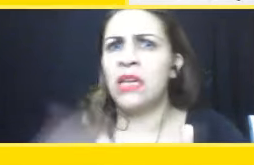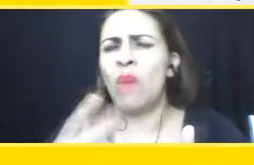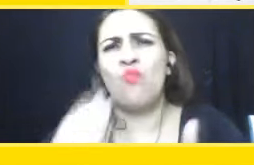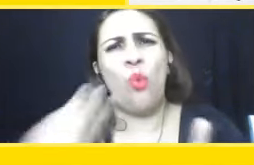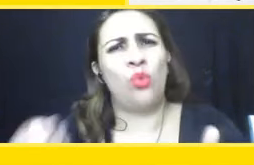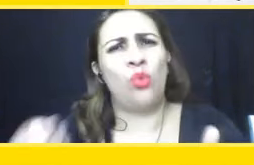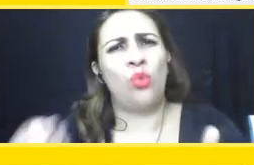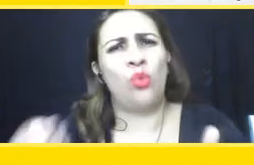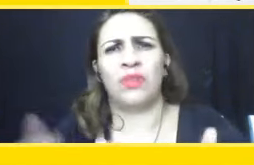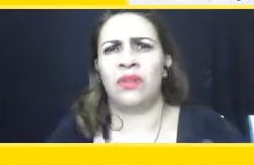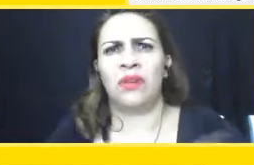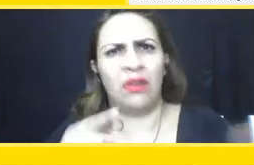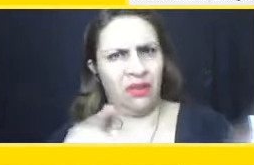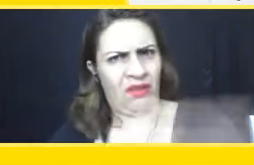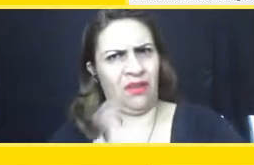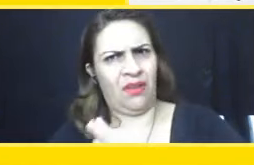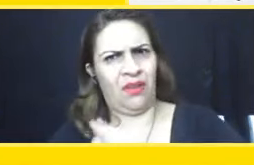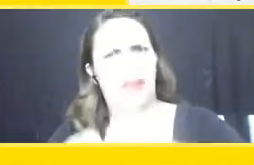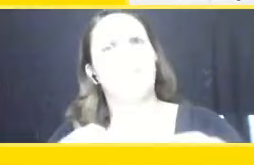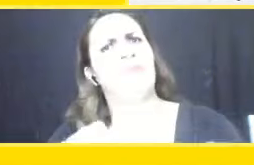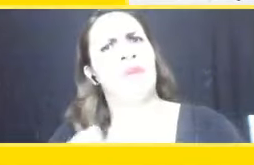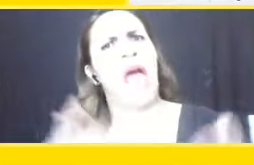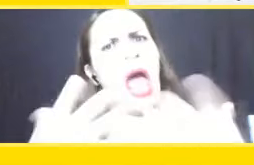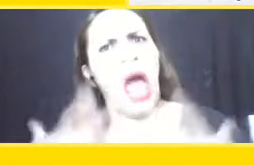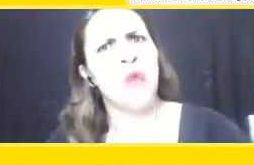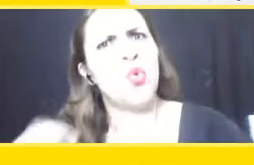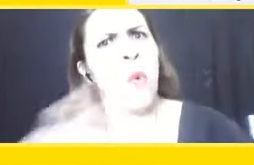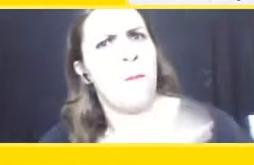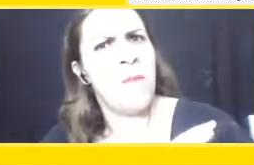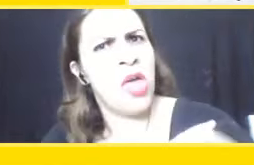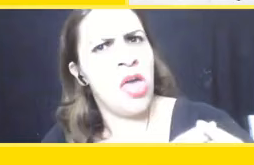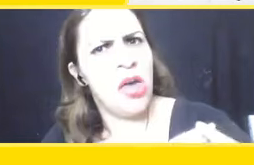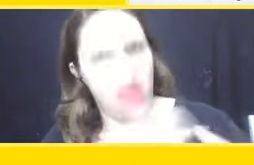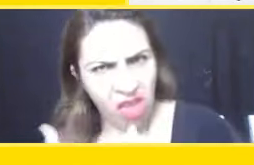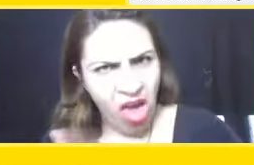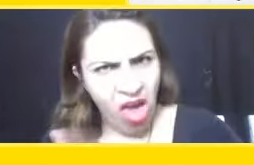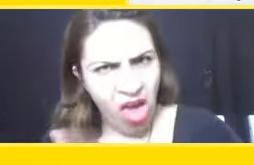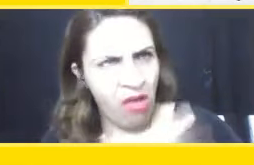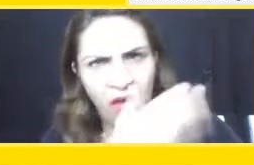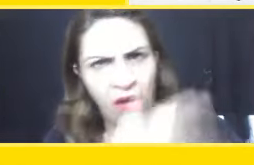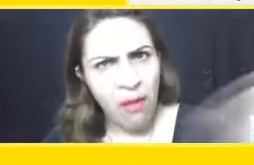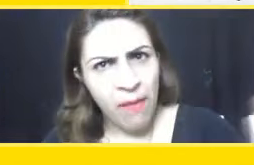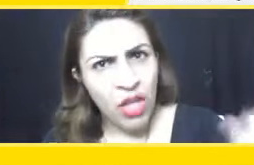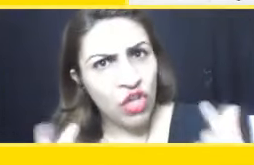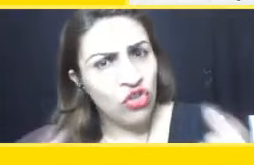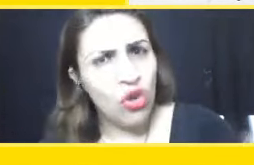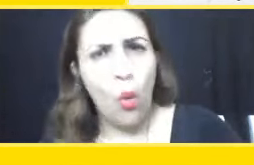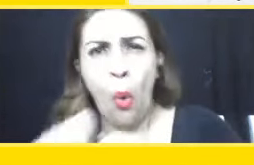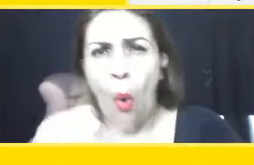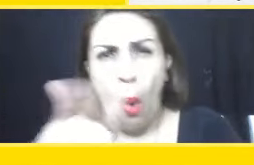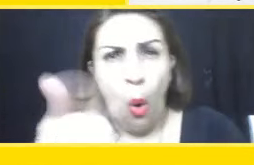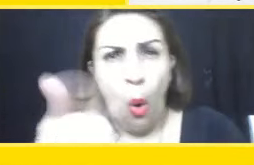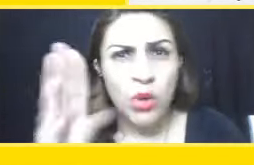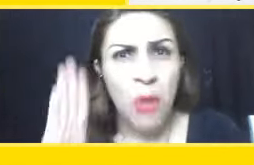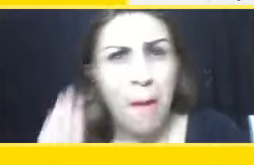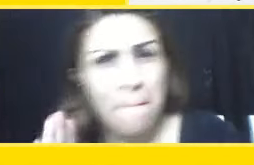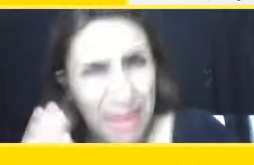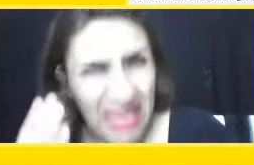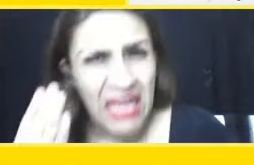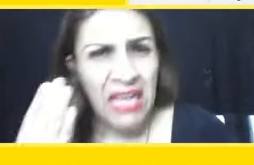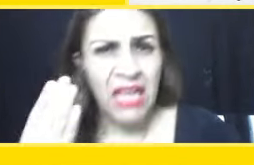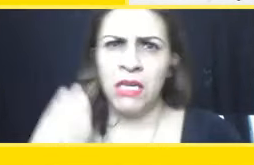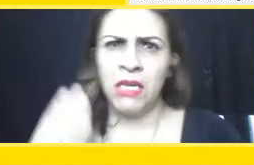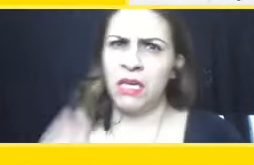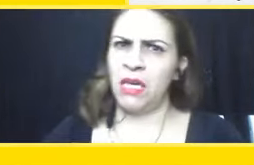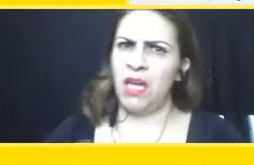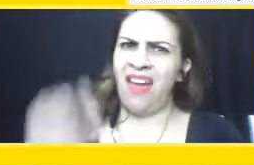faço uma pergunta: quem aqui quer assumir a responsabilidade para perder 11 bilhões de reais dos cofres